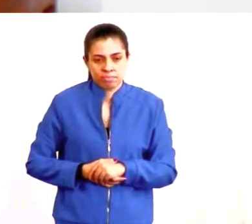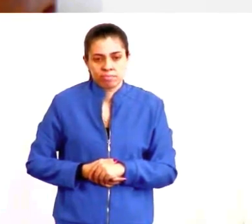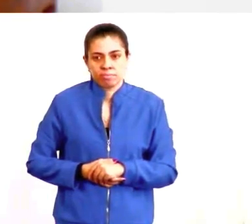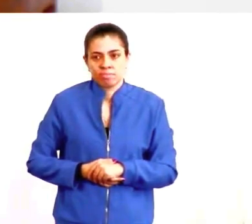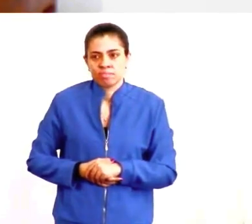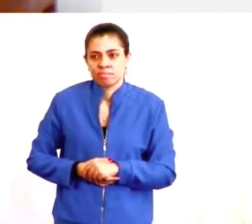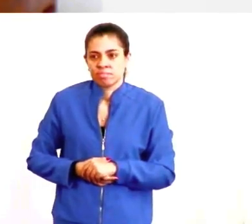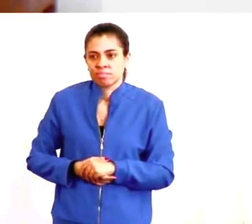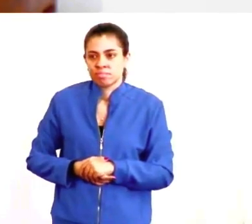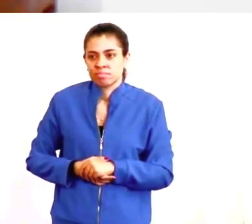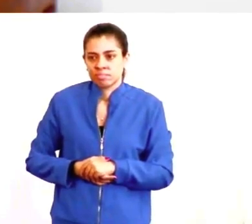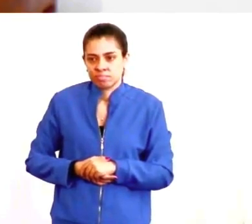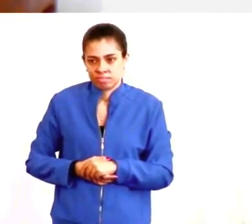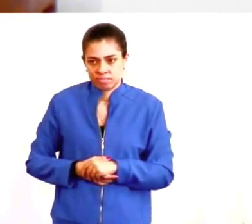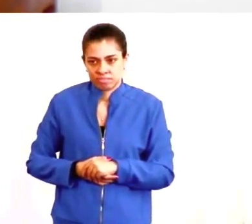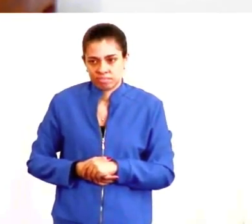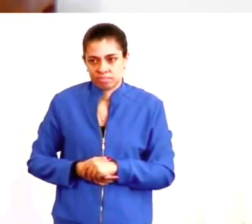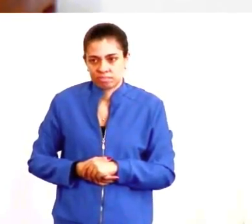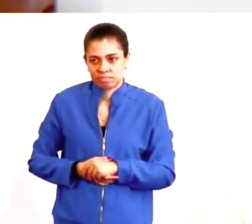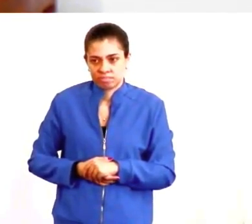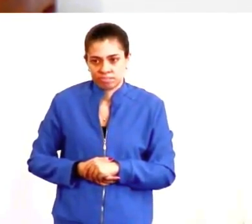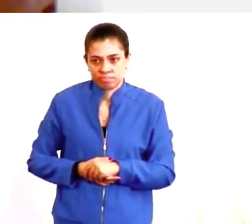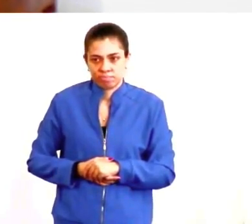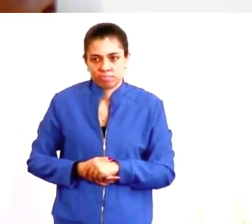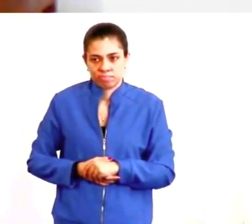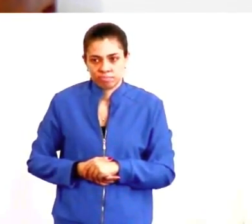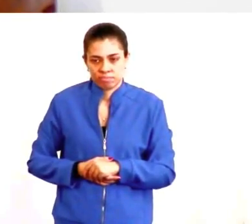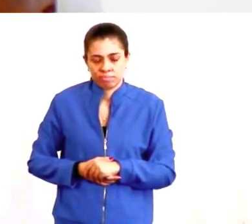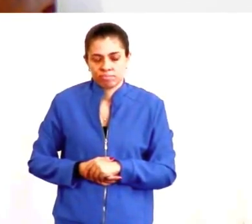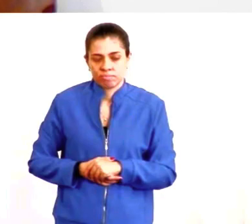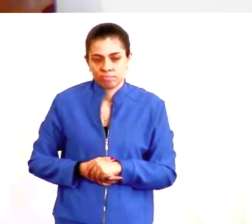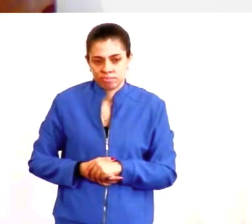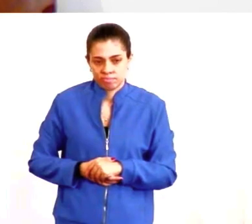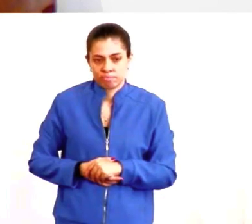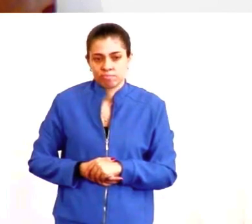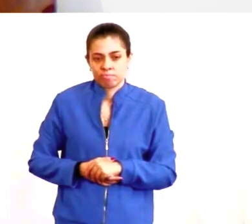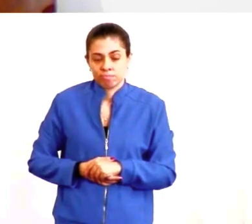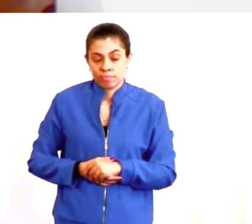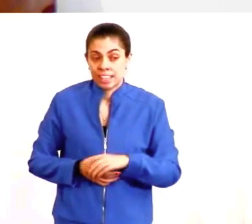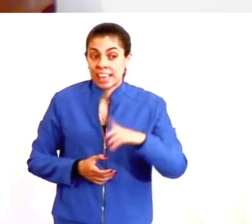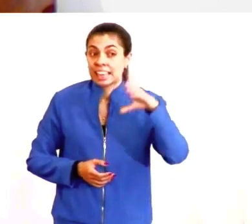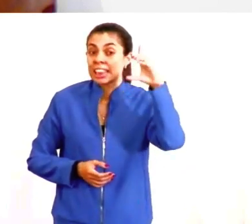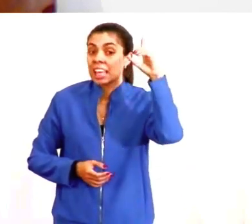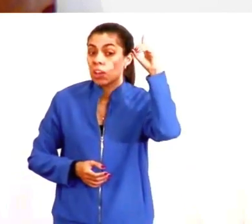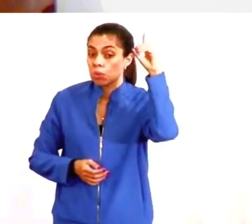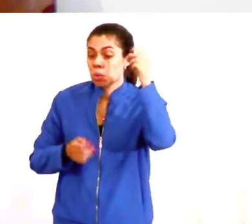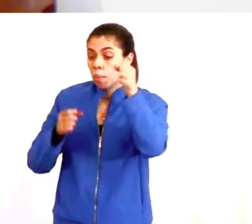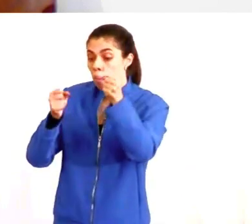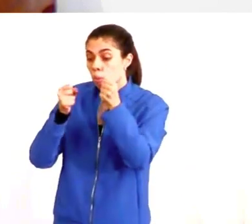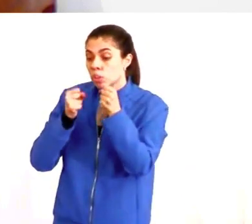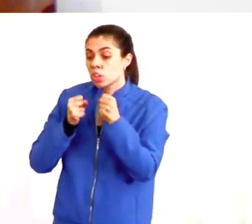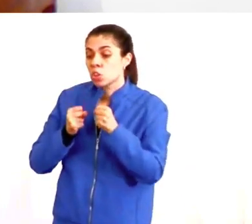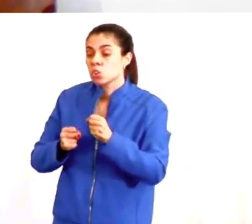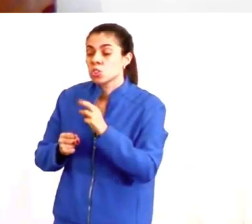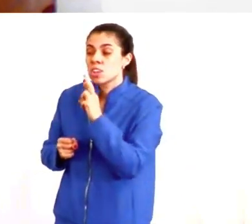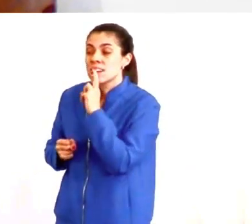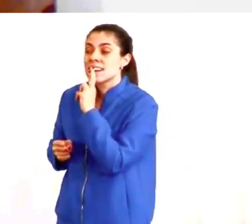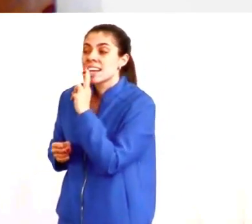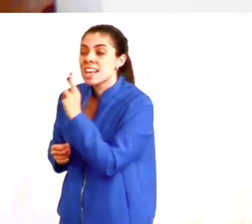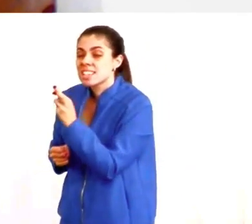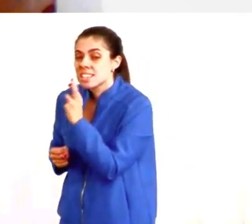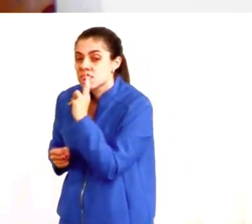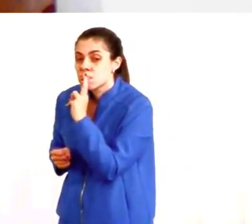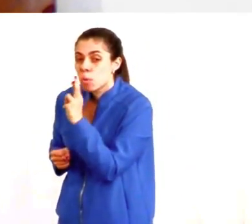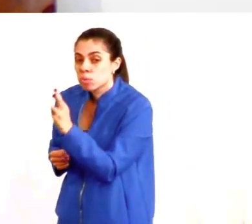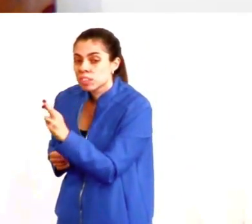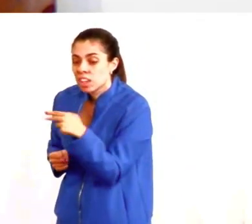necessidades. O poderoso de Israel atende aos seus filhos, nas suas necessidades. Sabe tanto dos